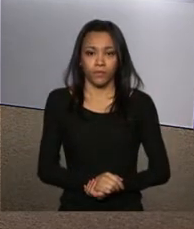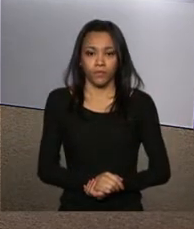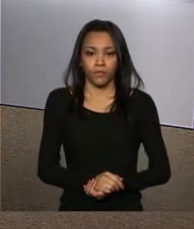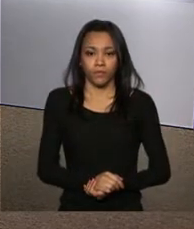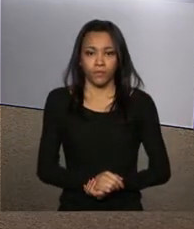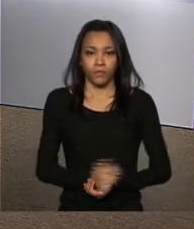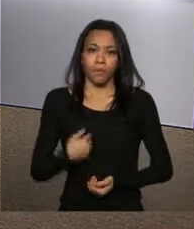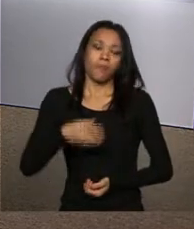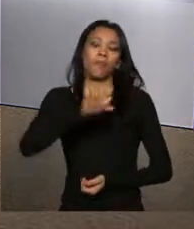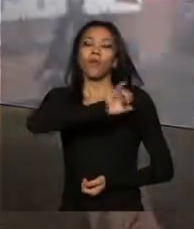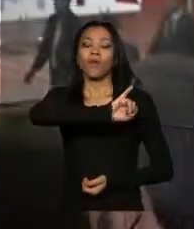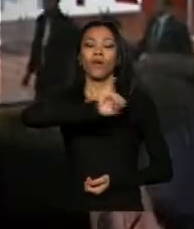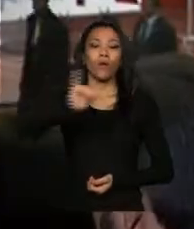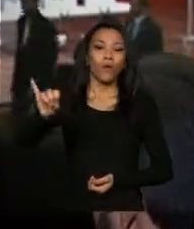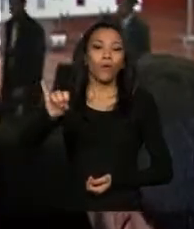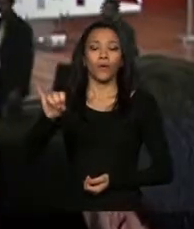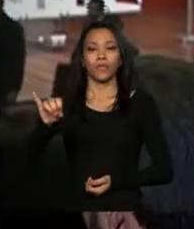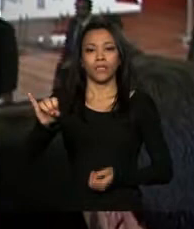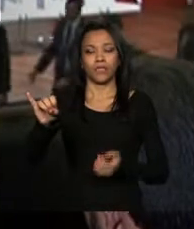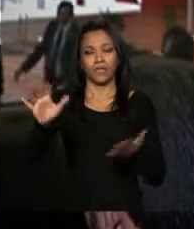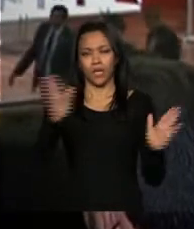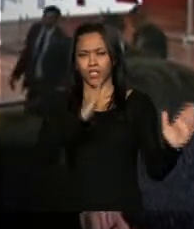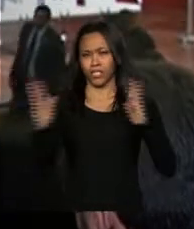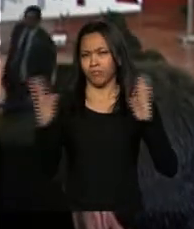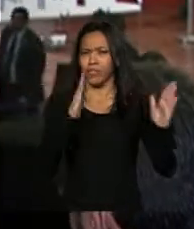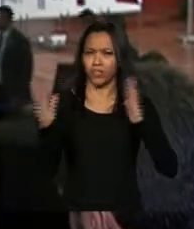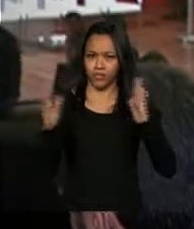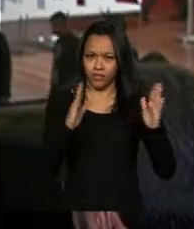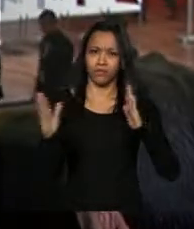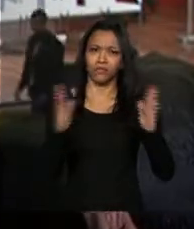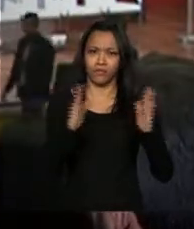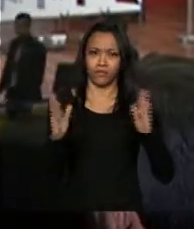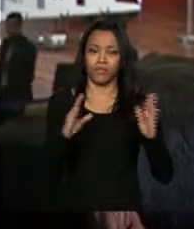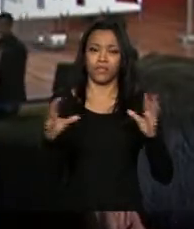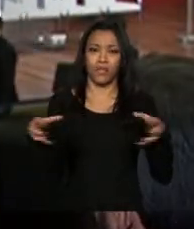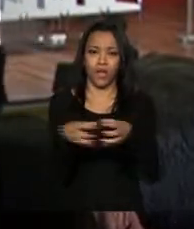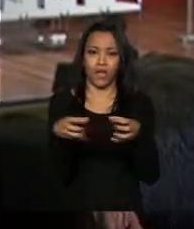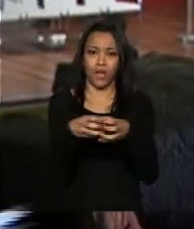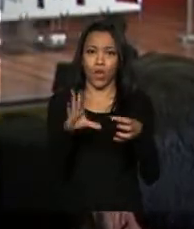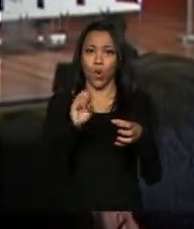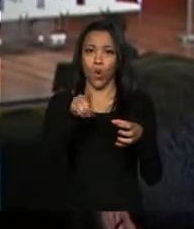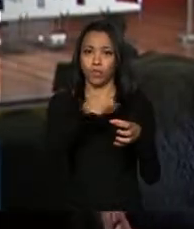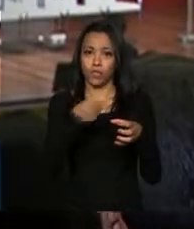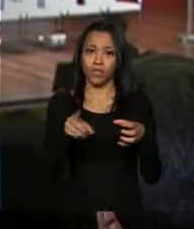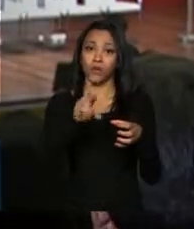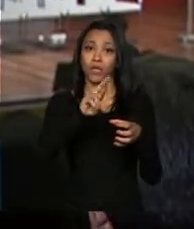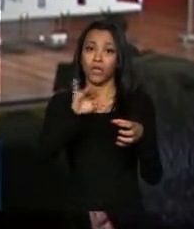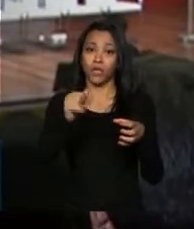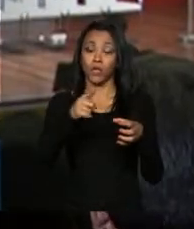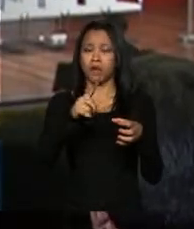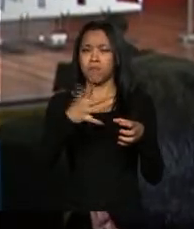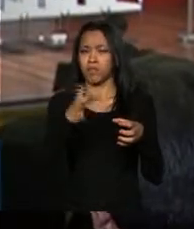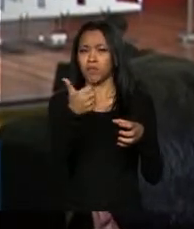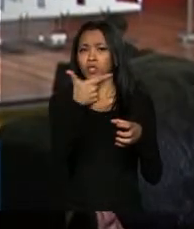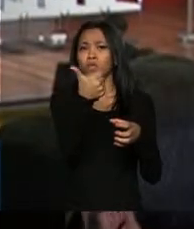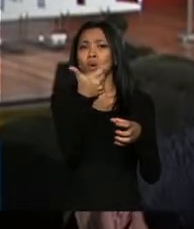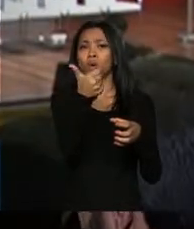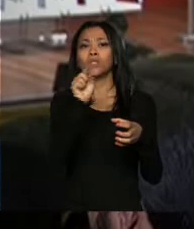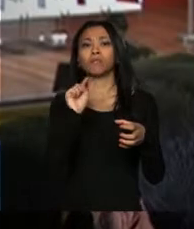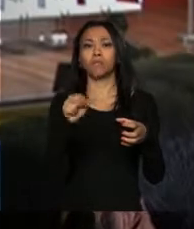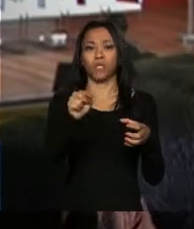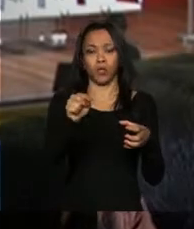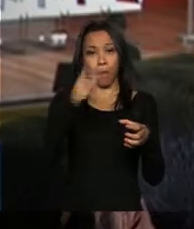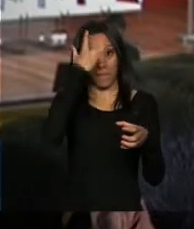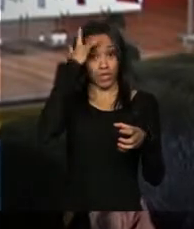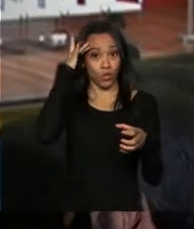Oi, Daniele. A estimativa do Comitê Organizador Rio 2016 é de que mais de 12 mil pessoas participem do